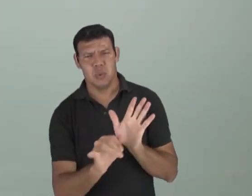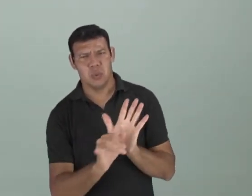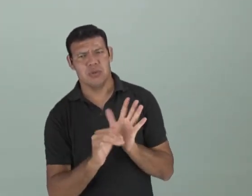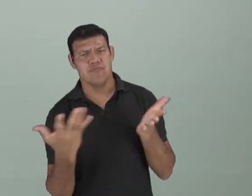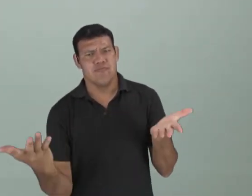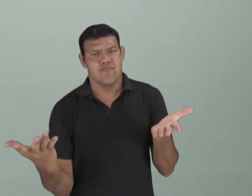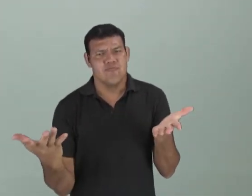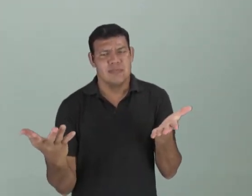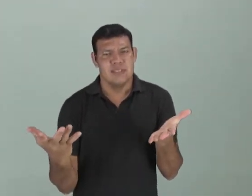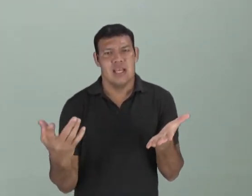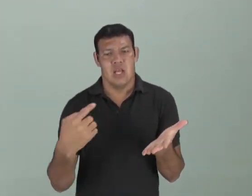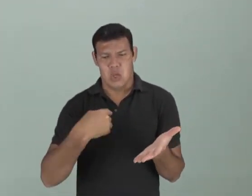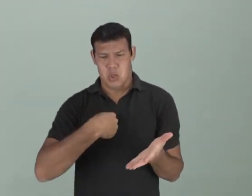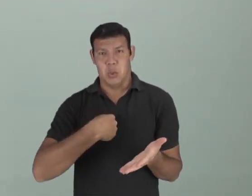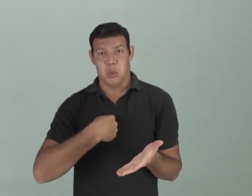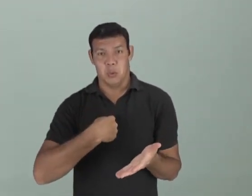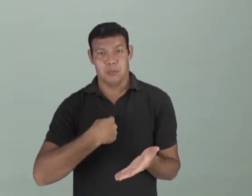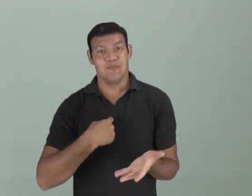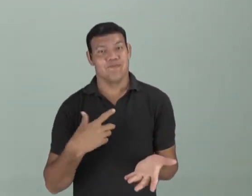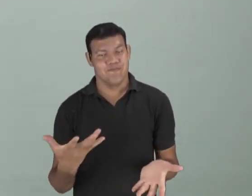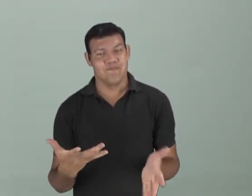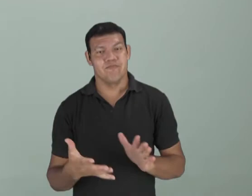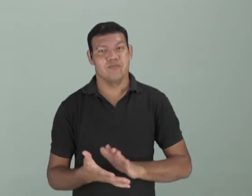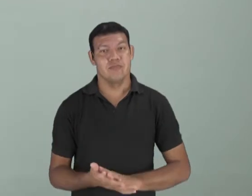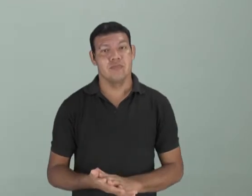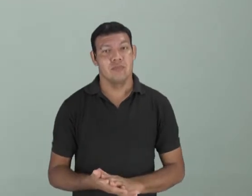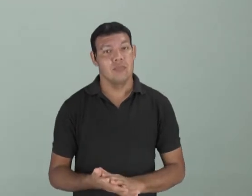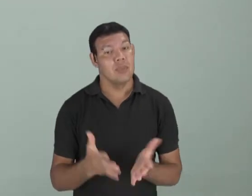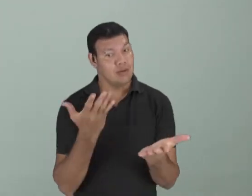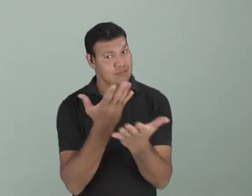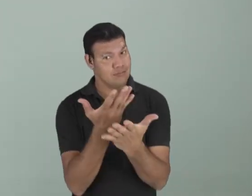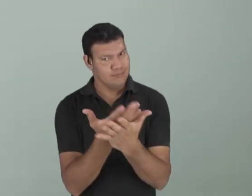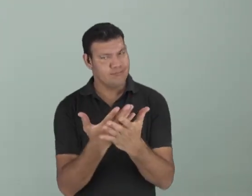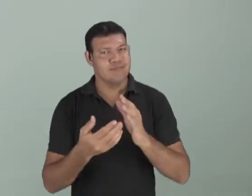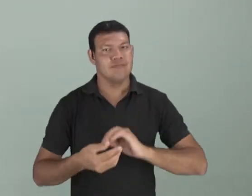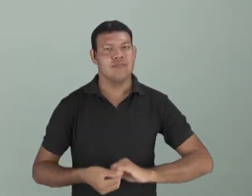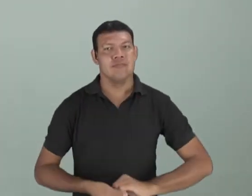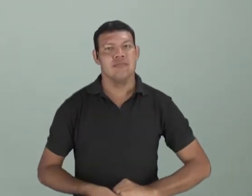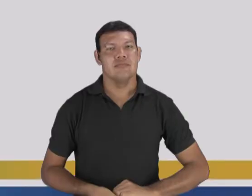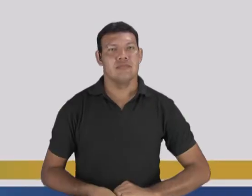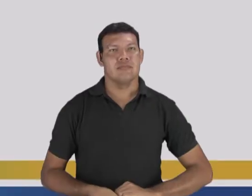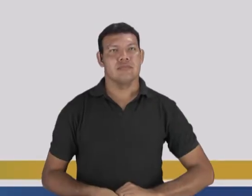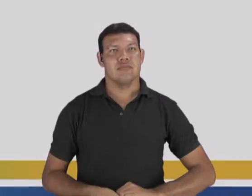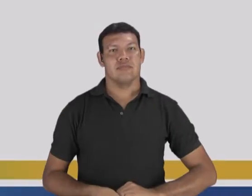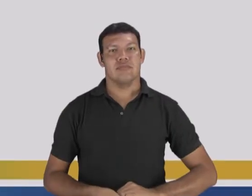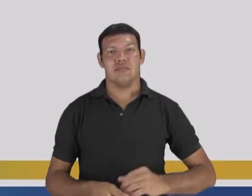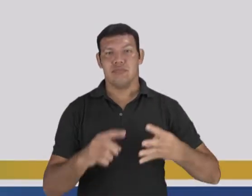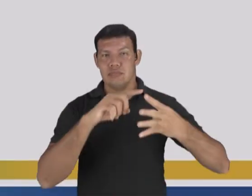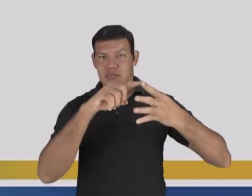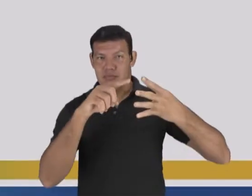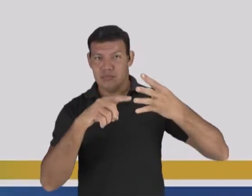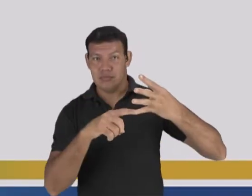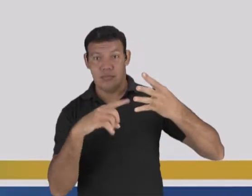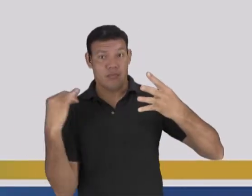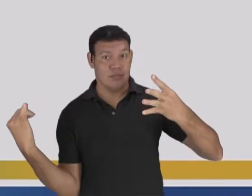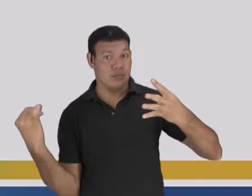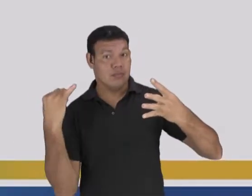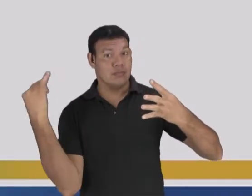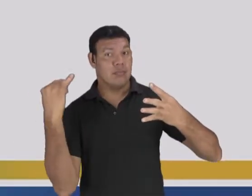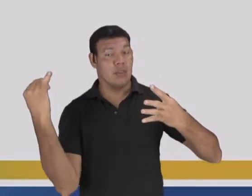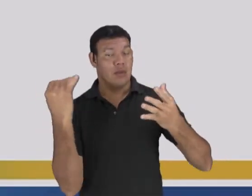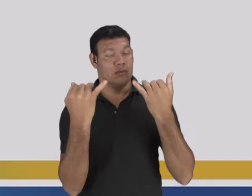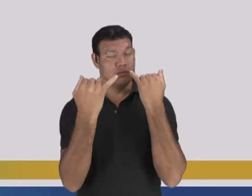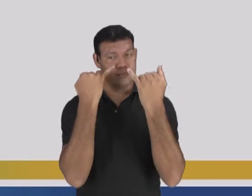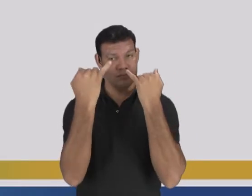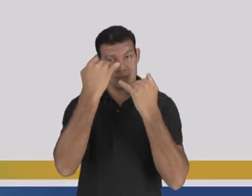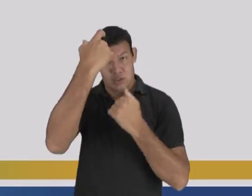essa questão do eu. Então, vamos a estudar, ¿no? Entonces, 4 cosas importantes de los datos